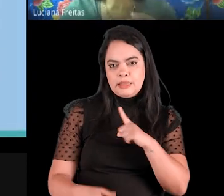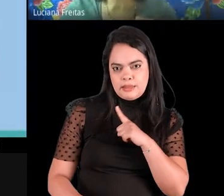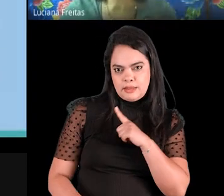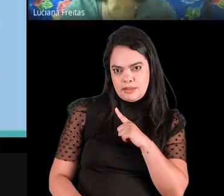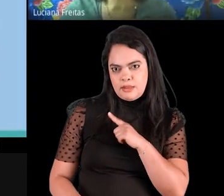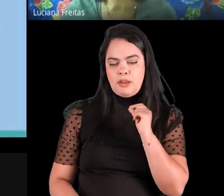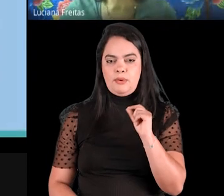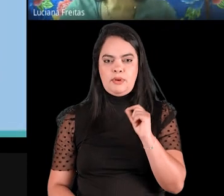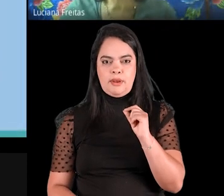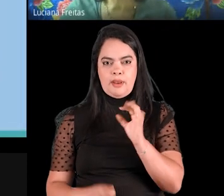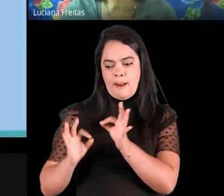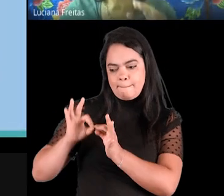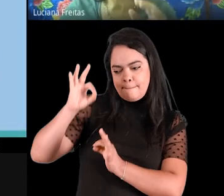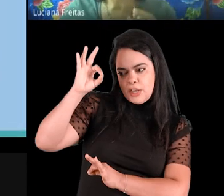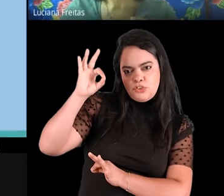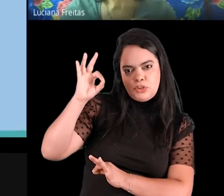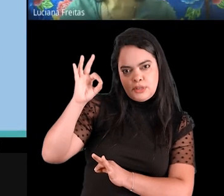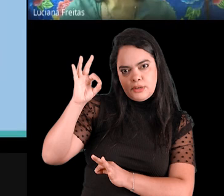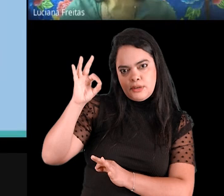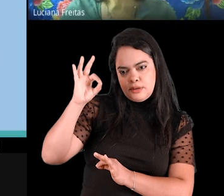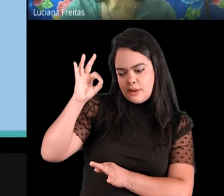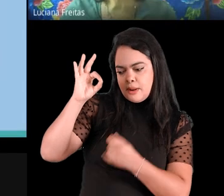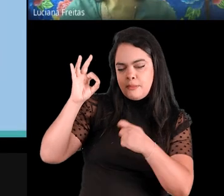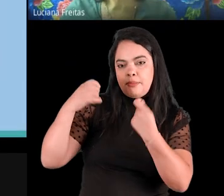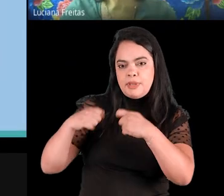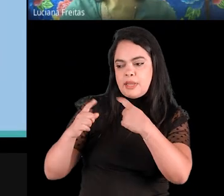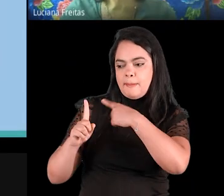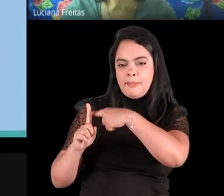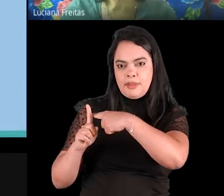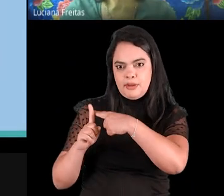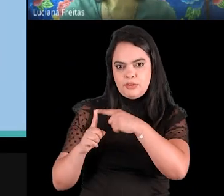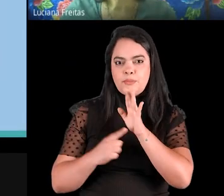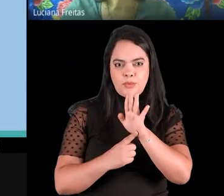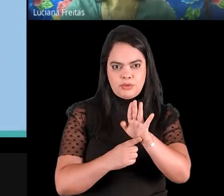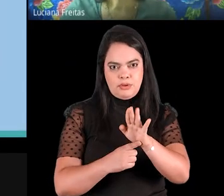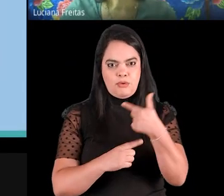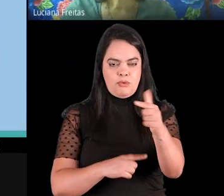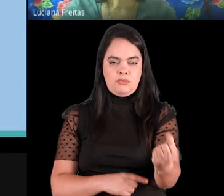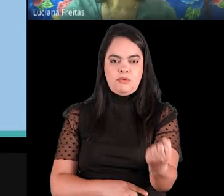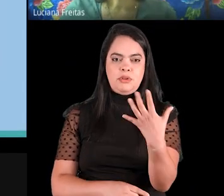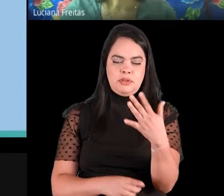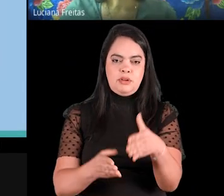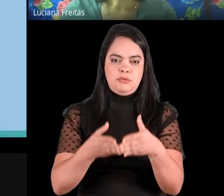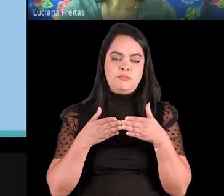metade da janela. Então, passa para mim, Virginia,